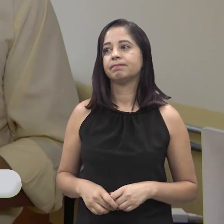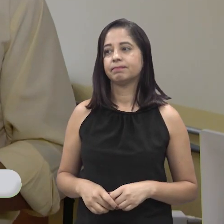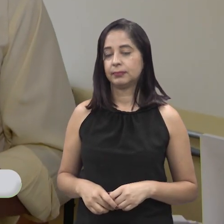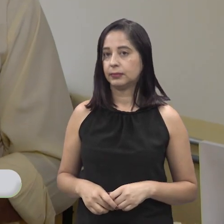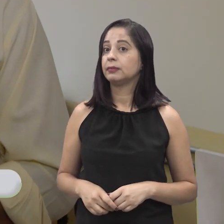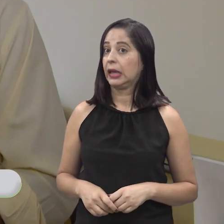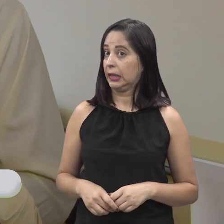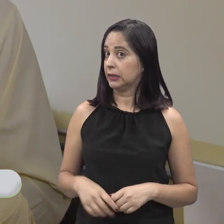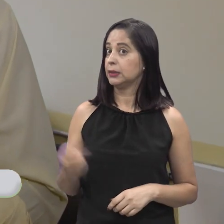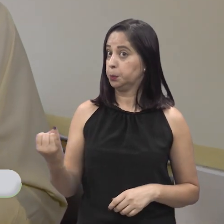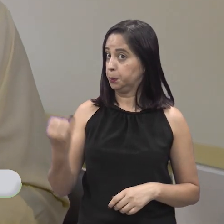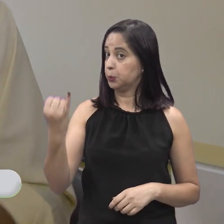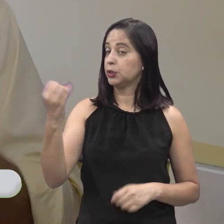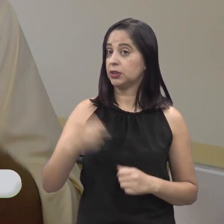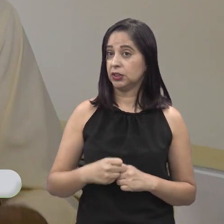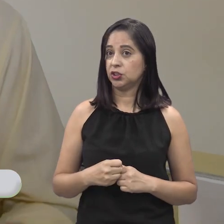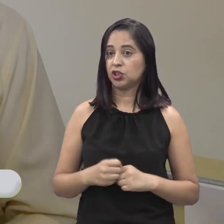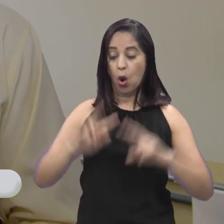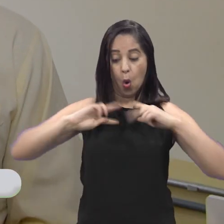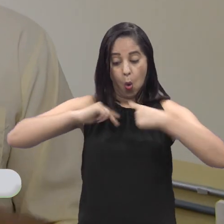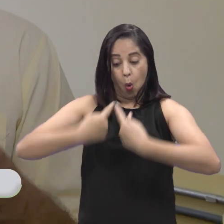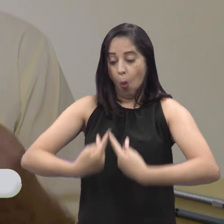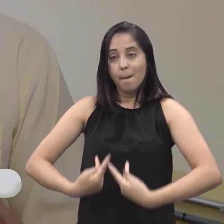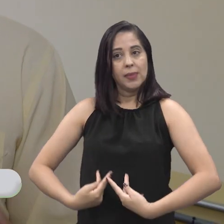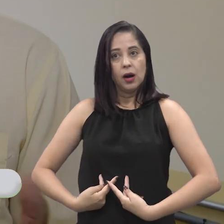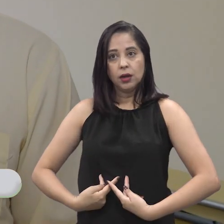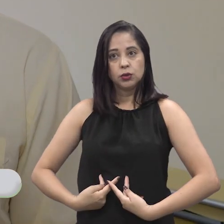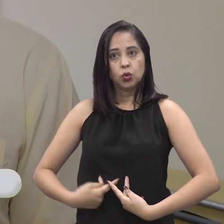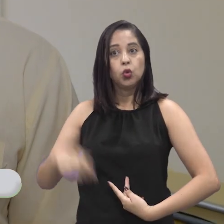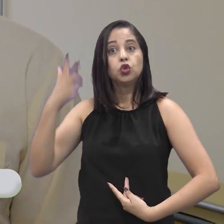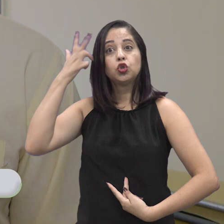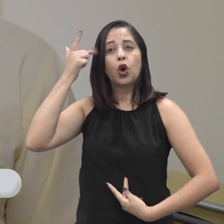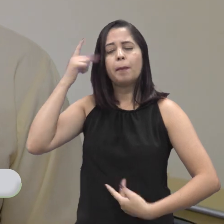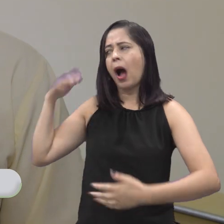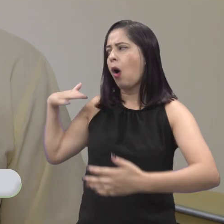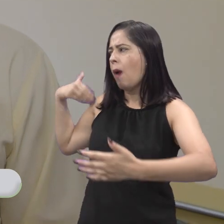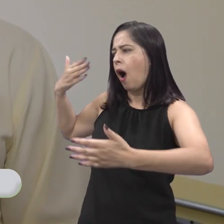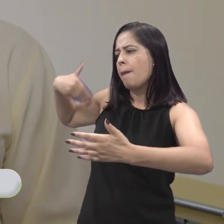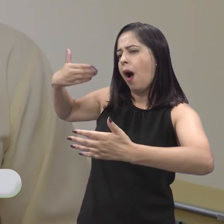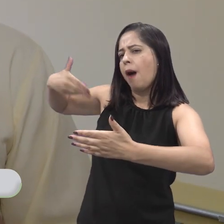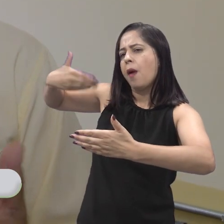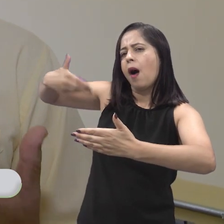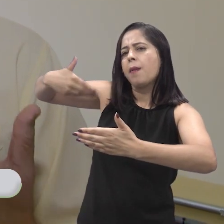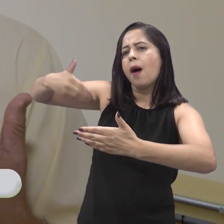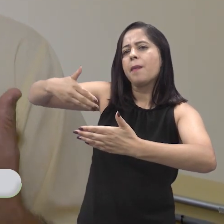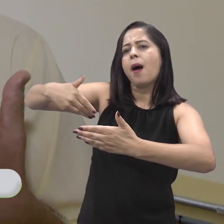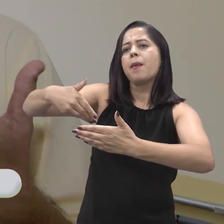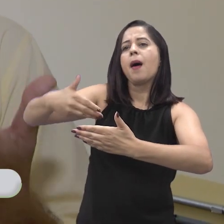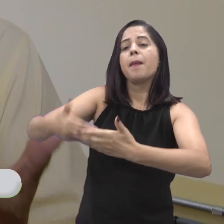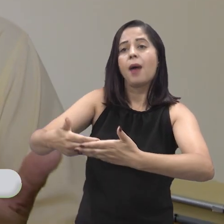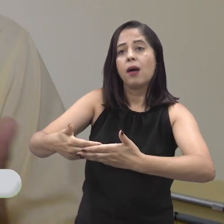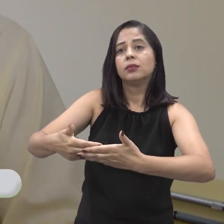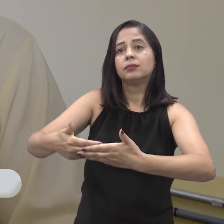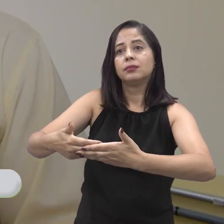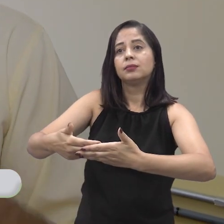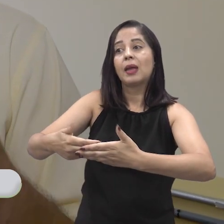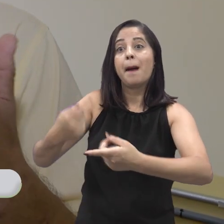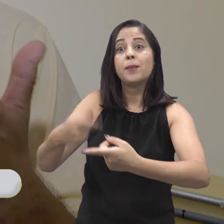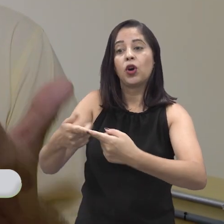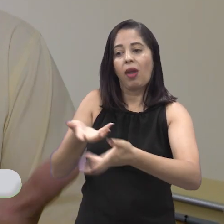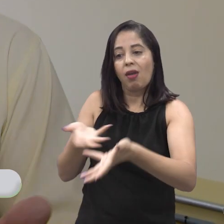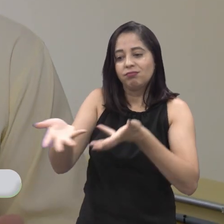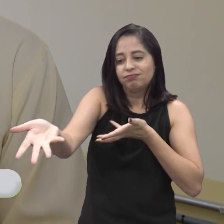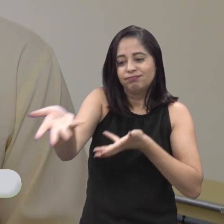ela é muito significativa. O ser humano se constituiu ao longo da história porque ele se faz como humano a partir